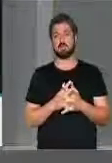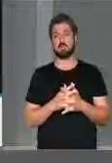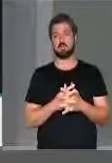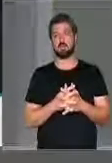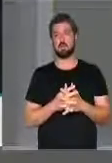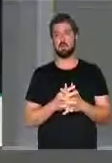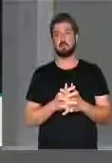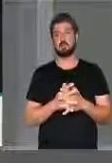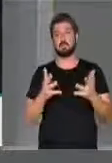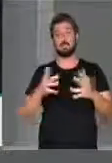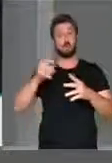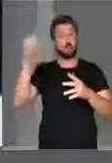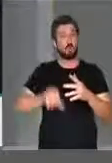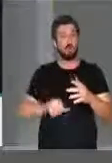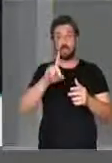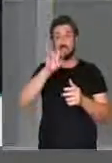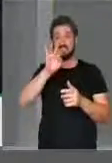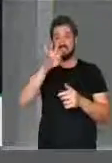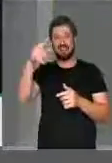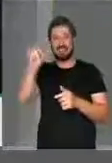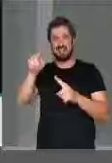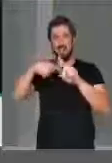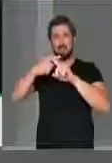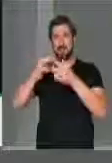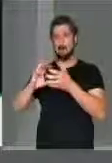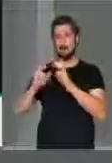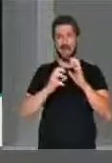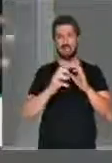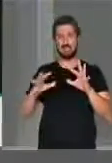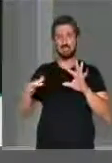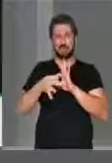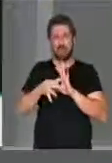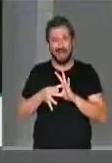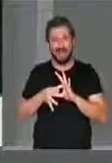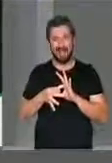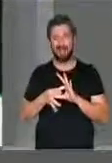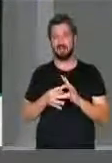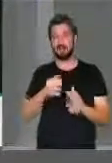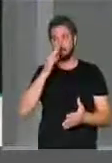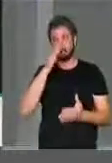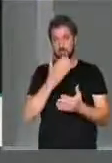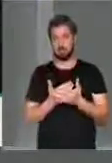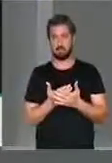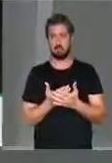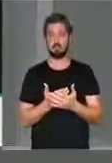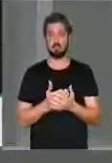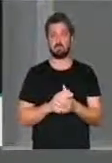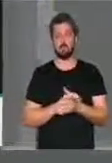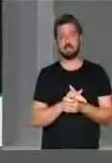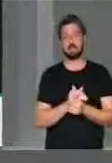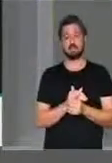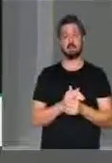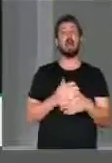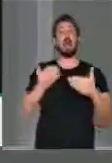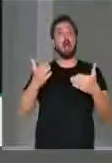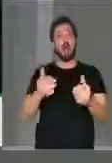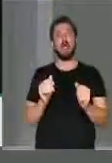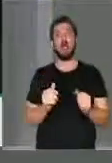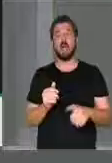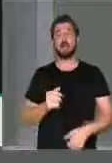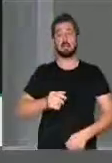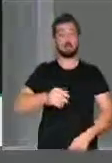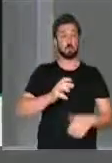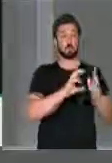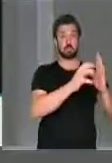agora, e pior ainda, o distritão com legenda, que é a falta de convicção e o oportunismo, aí sim das